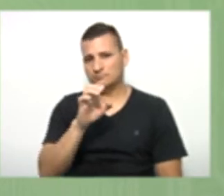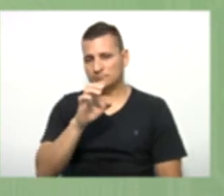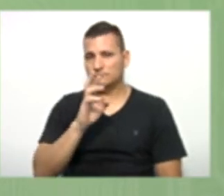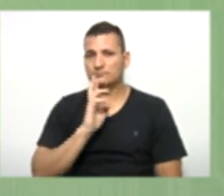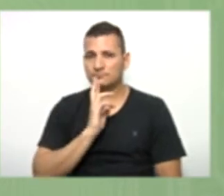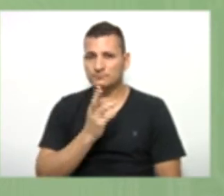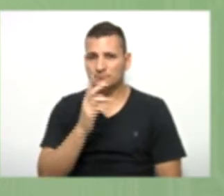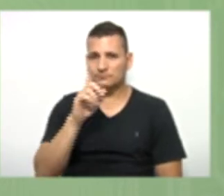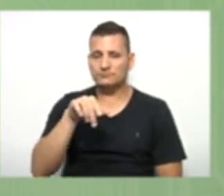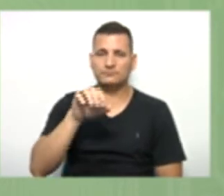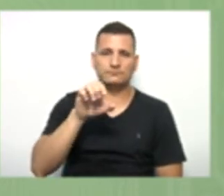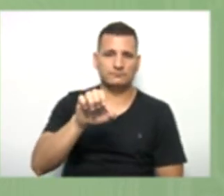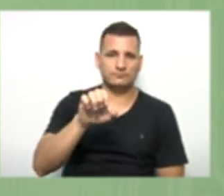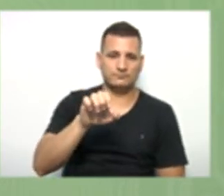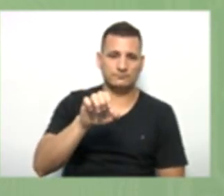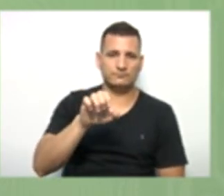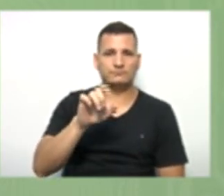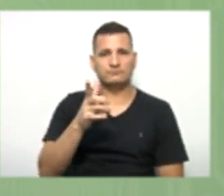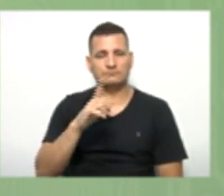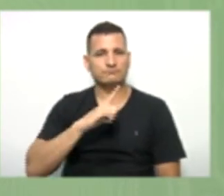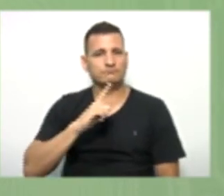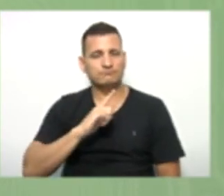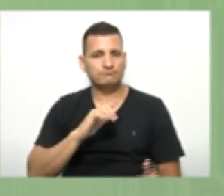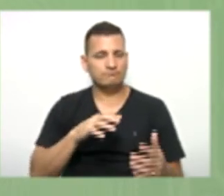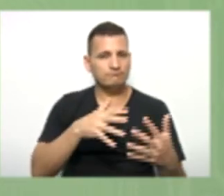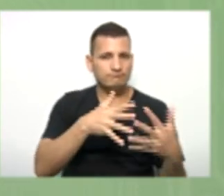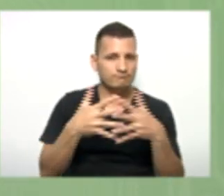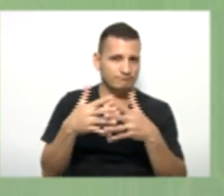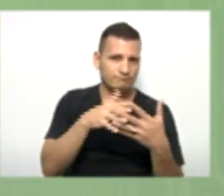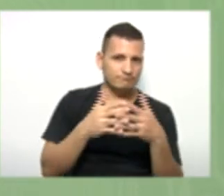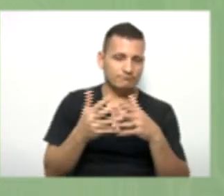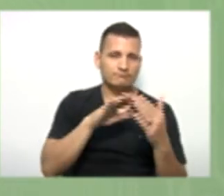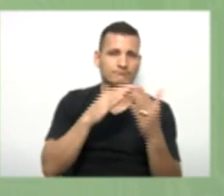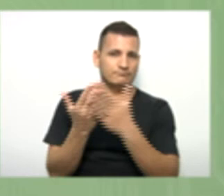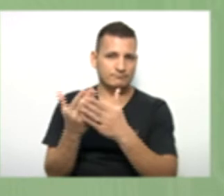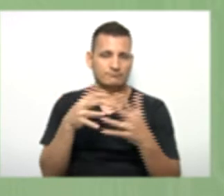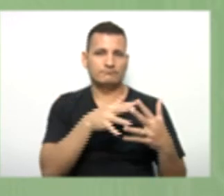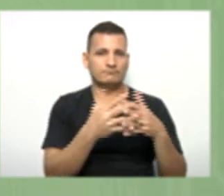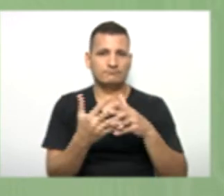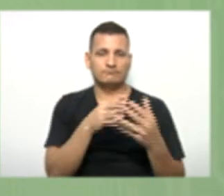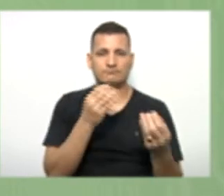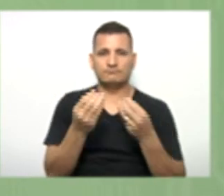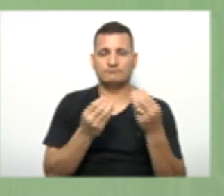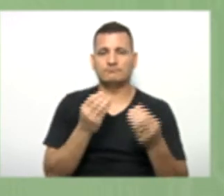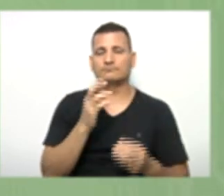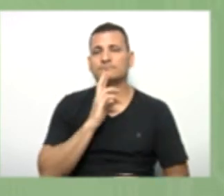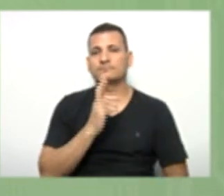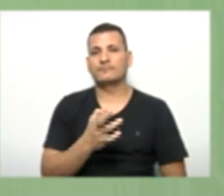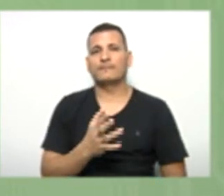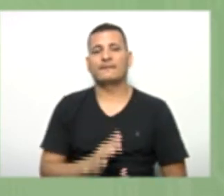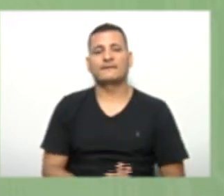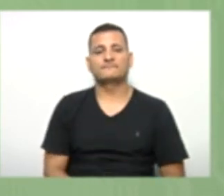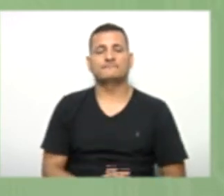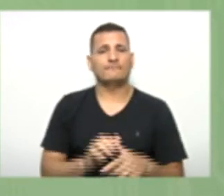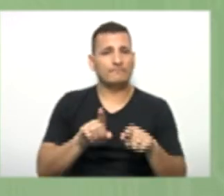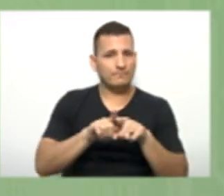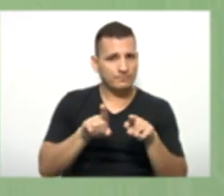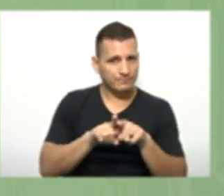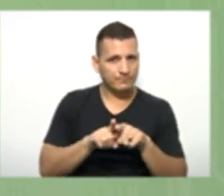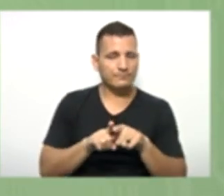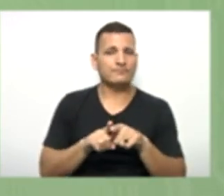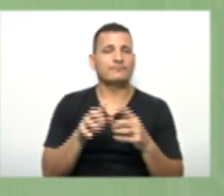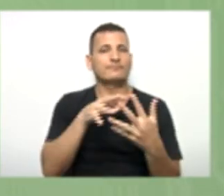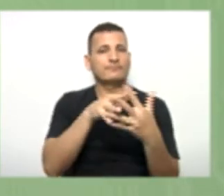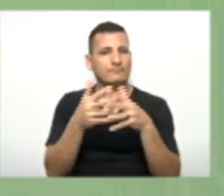é a letra E. Então, está havendo uma divergência aqui entre as escolas em relação à resposta. Okay. Também estão divergindo